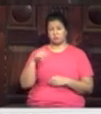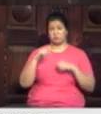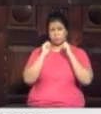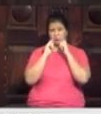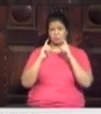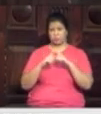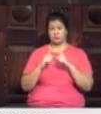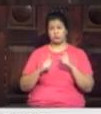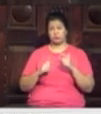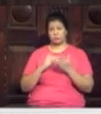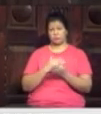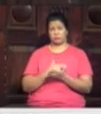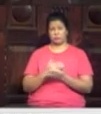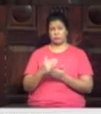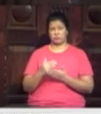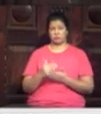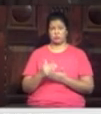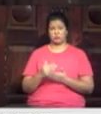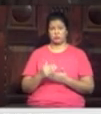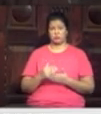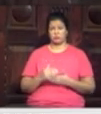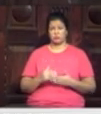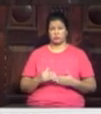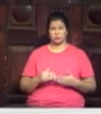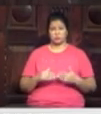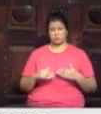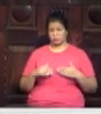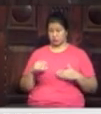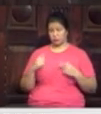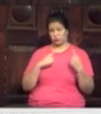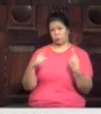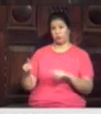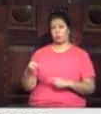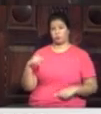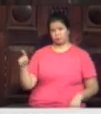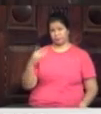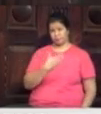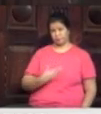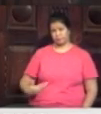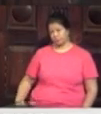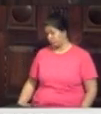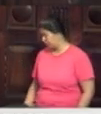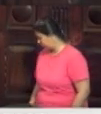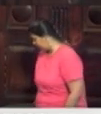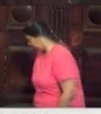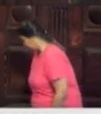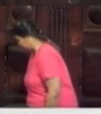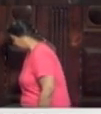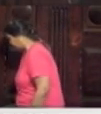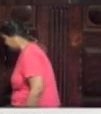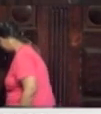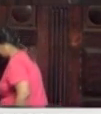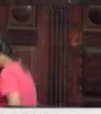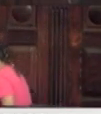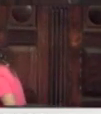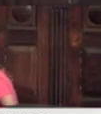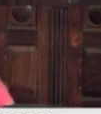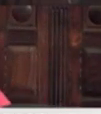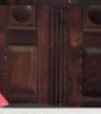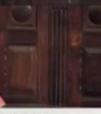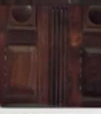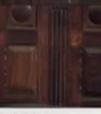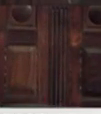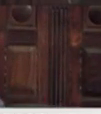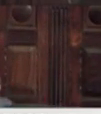se insurgiram contra esta atrocidade que é a privatização da SEDAE, esses 28